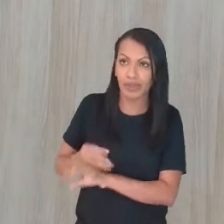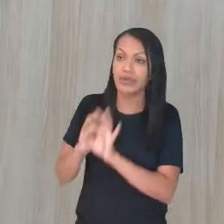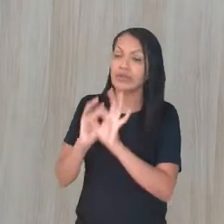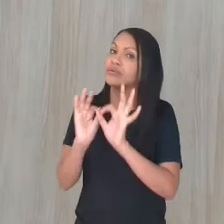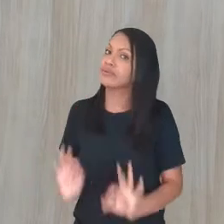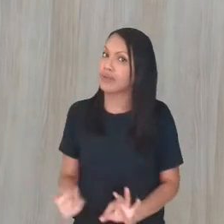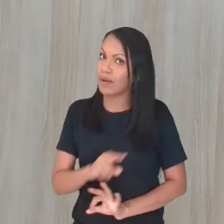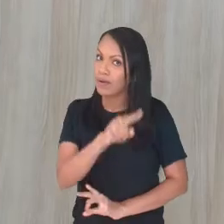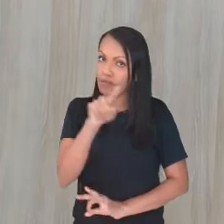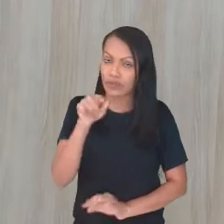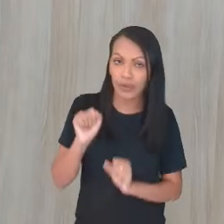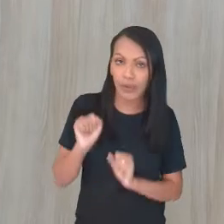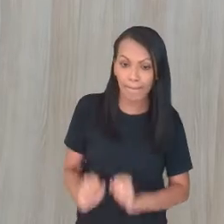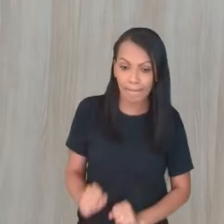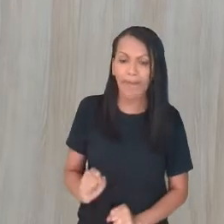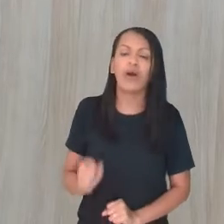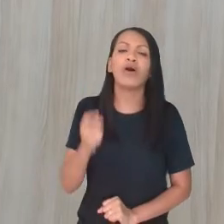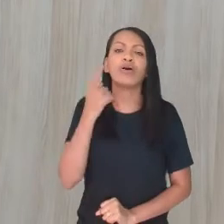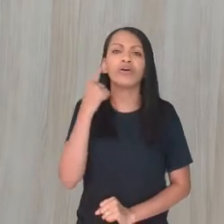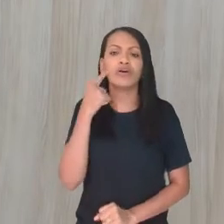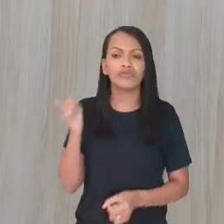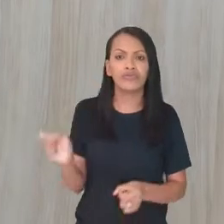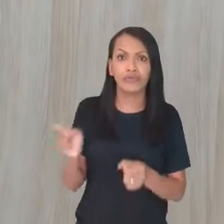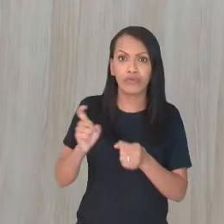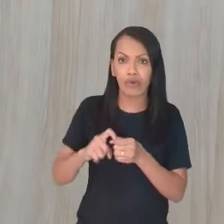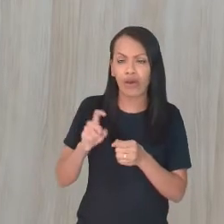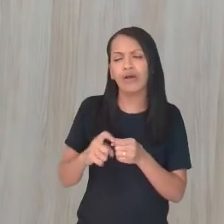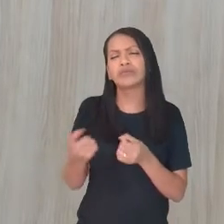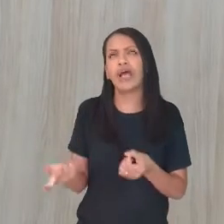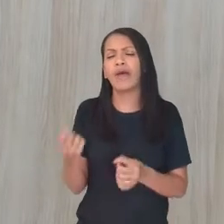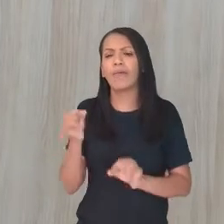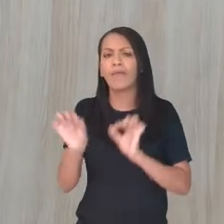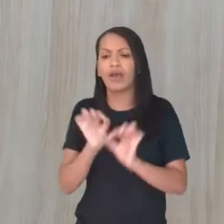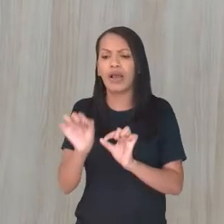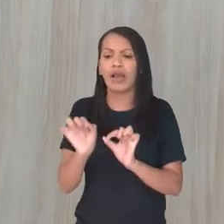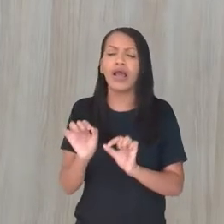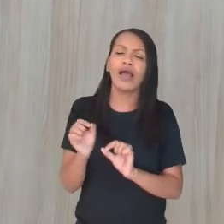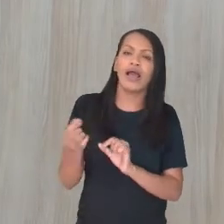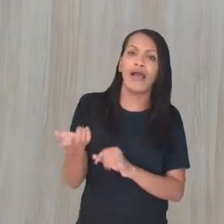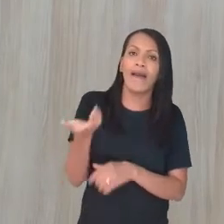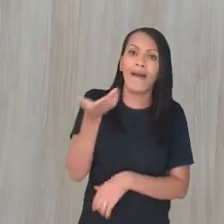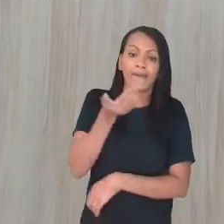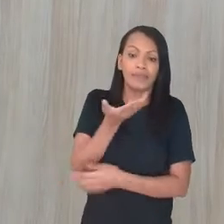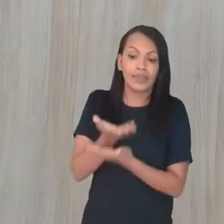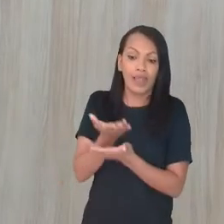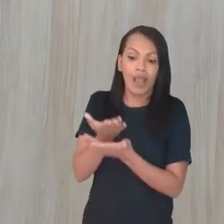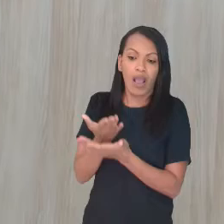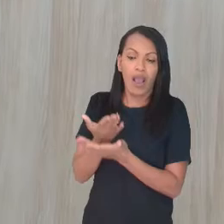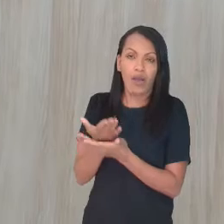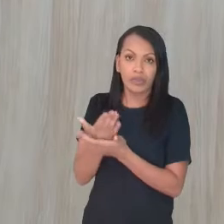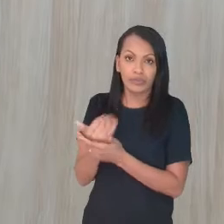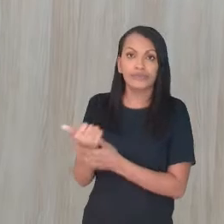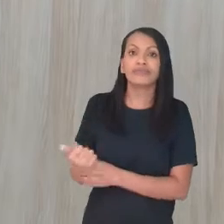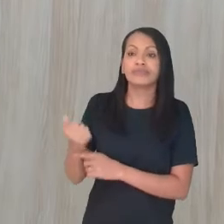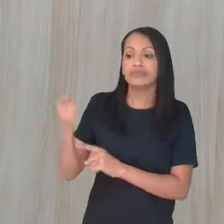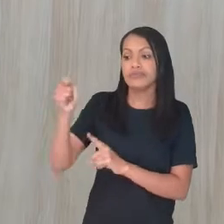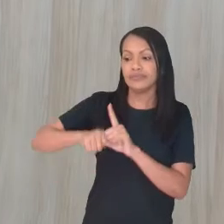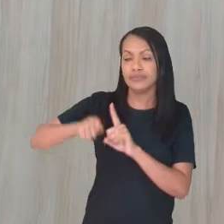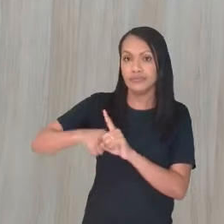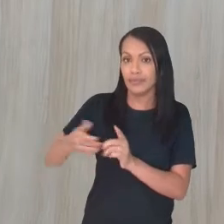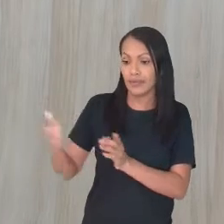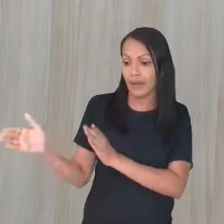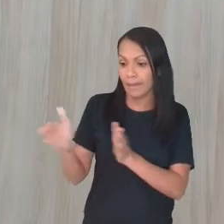Então, inclusive, você pode retomar as nossas aulas, né, do primeiro semestre, para que você revise